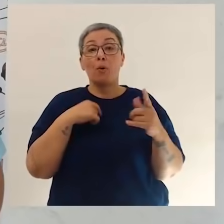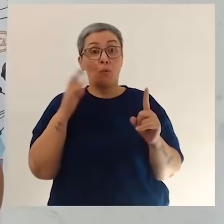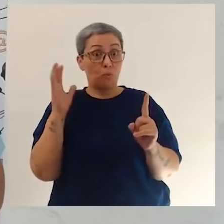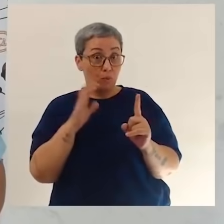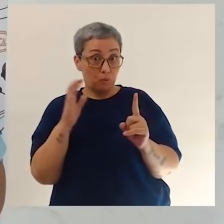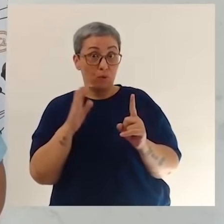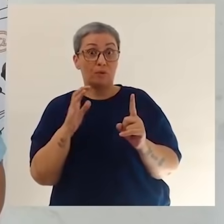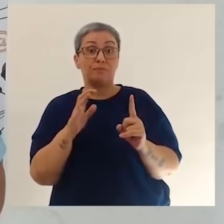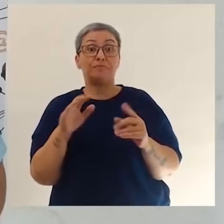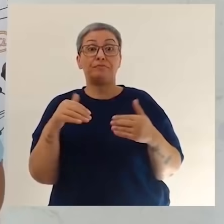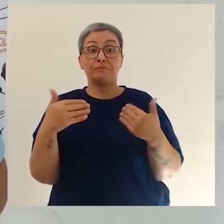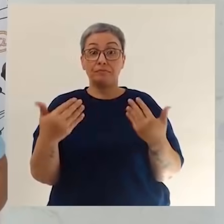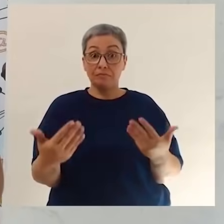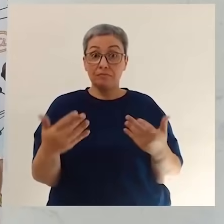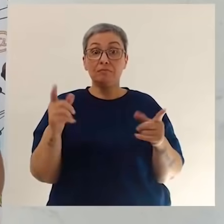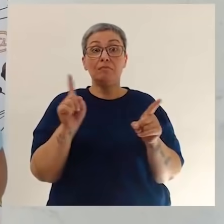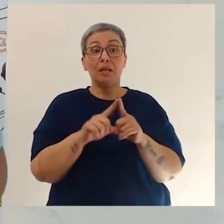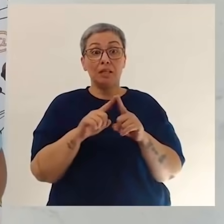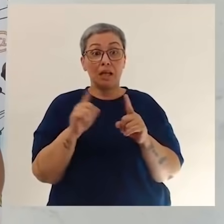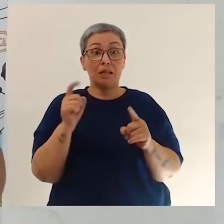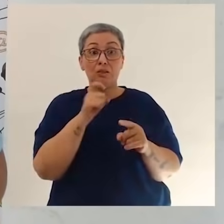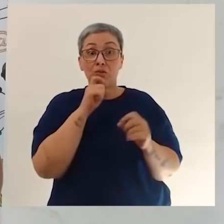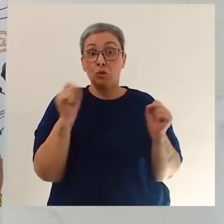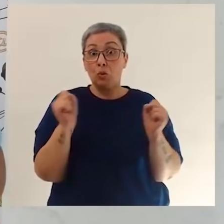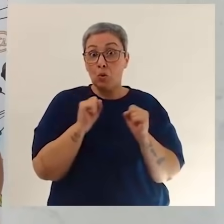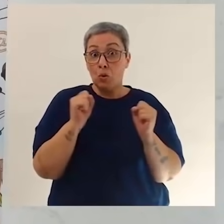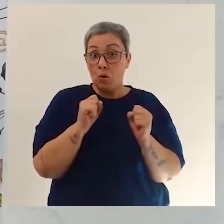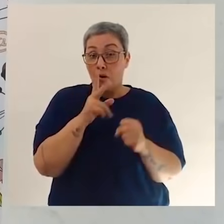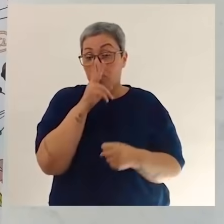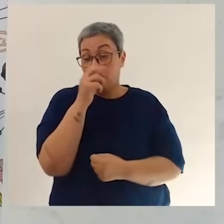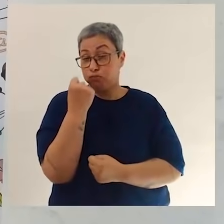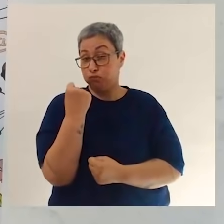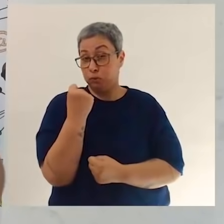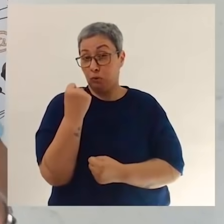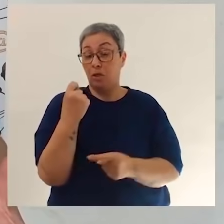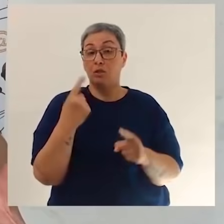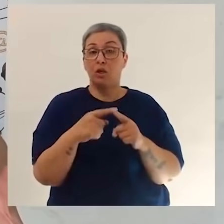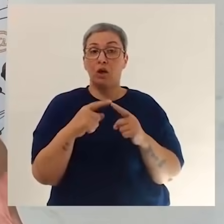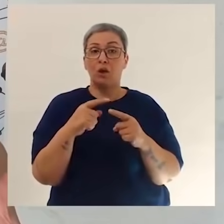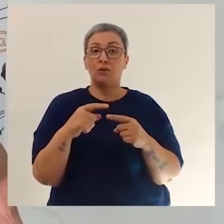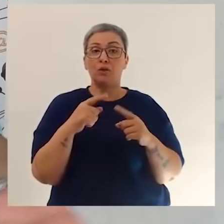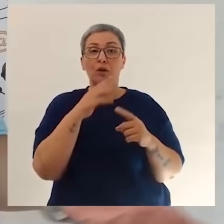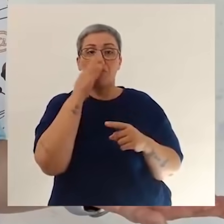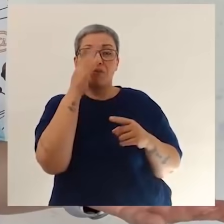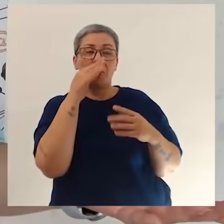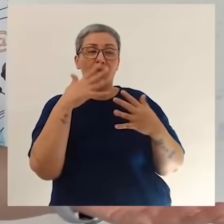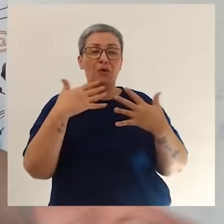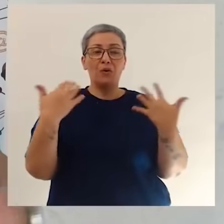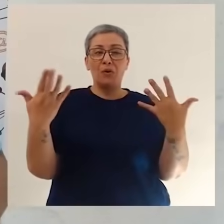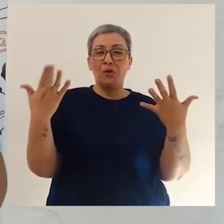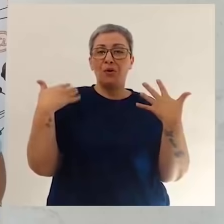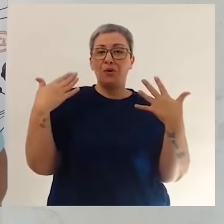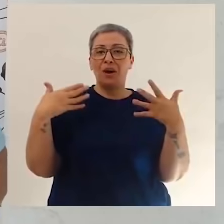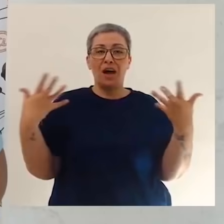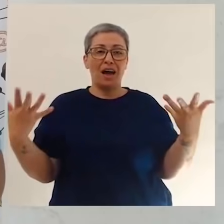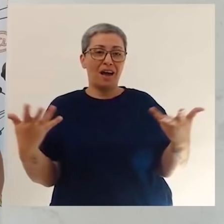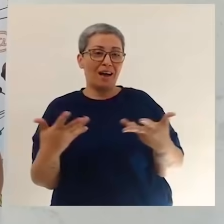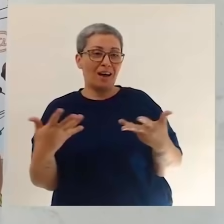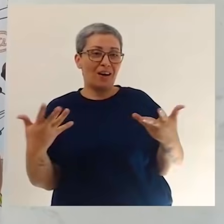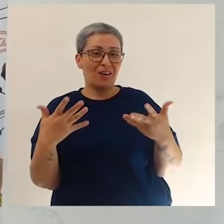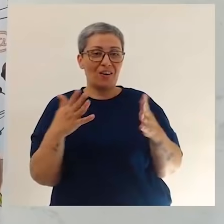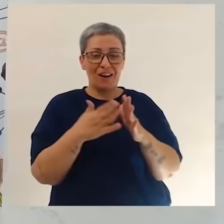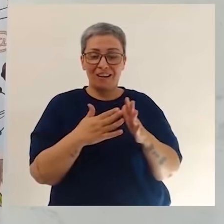que influenciam. Então, ter um inverno bem rigoroso, uma primavera, que é a estação que nós